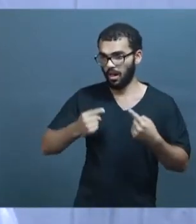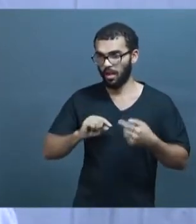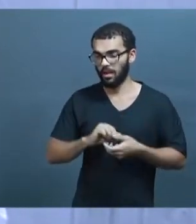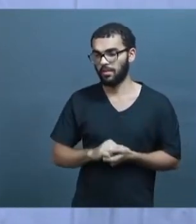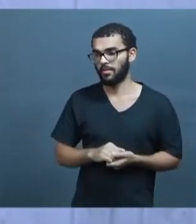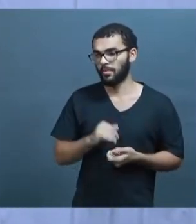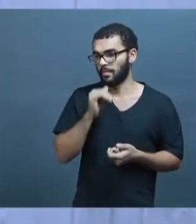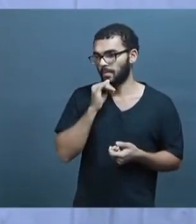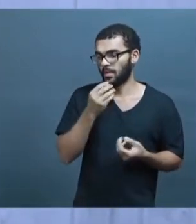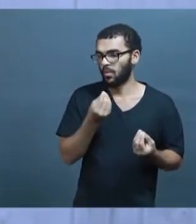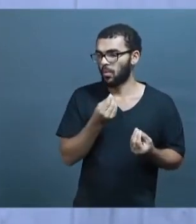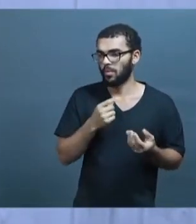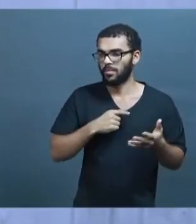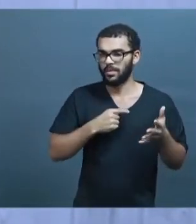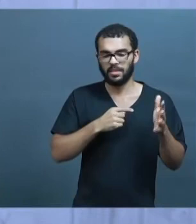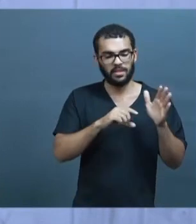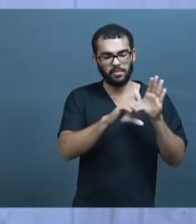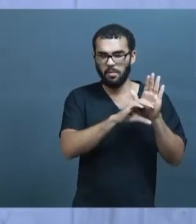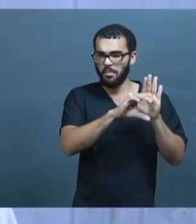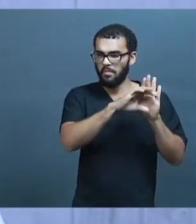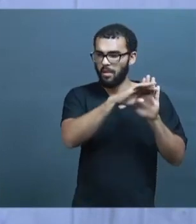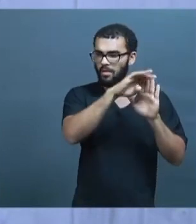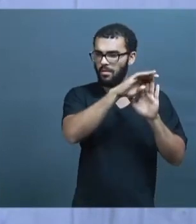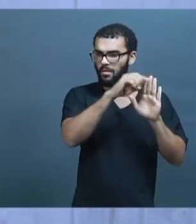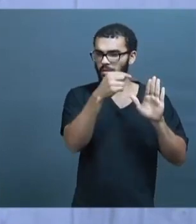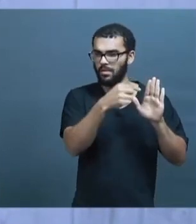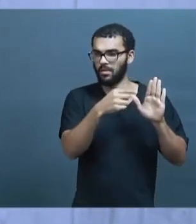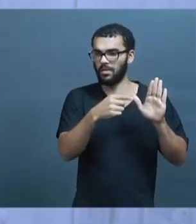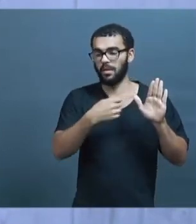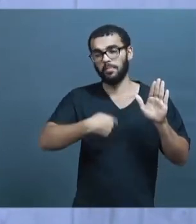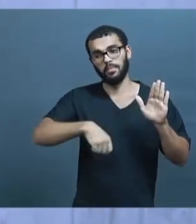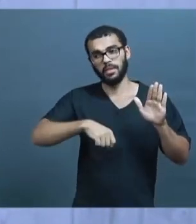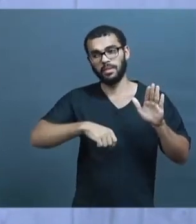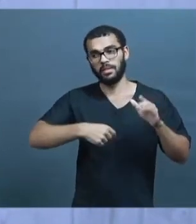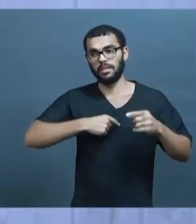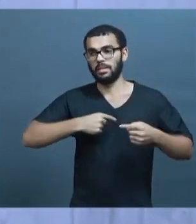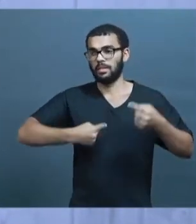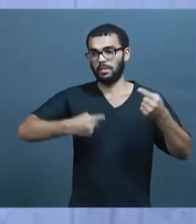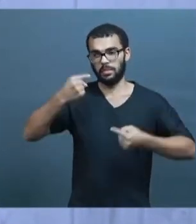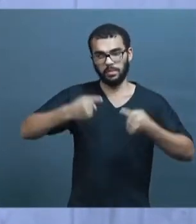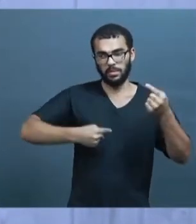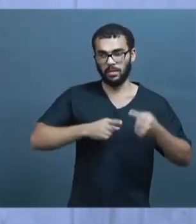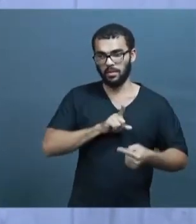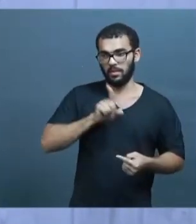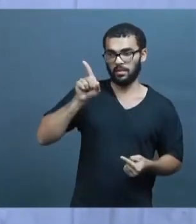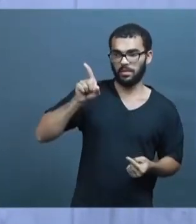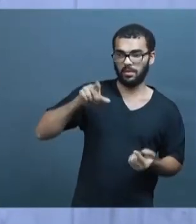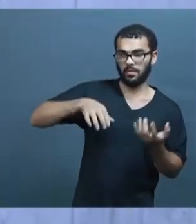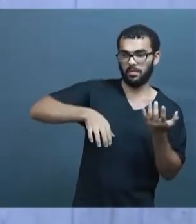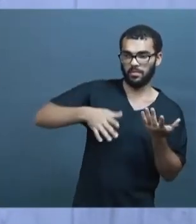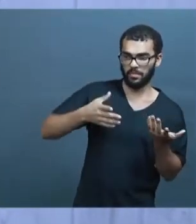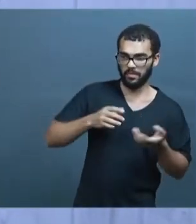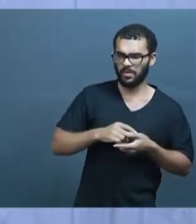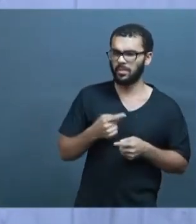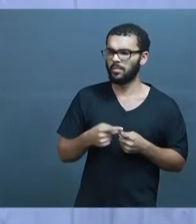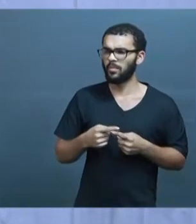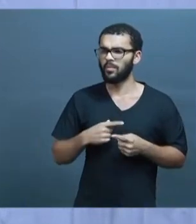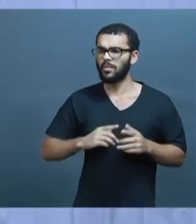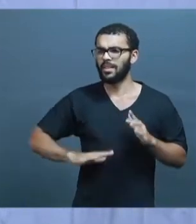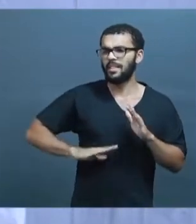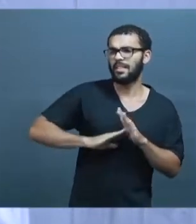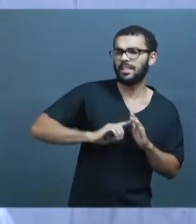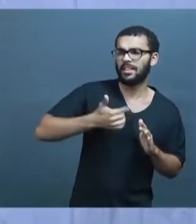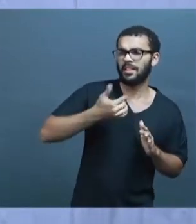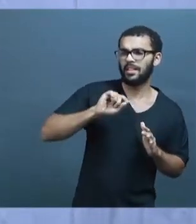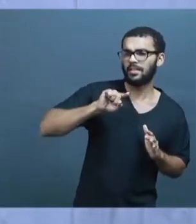das faixas, como nós temos conversado aqui no programa, isso aqui vai ser objeto de discussão no Congresso, né? Ah, por que que é até 10? Por que que é de 10 a não